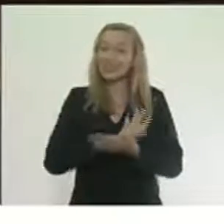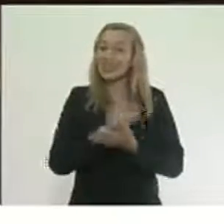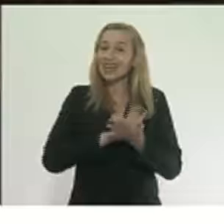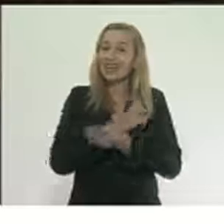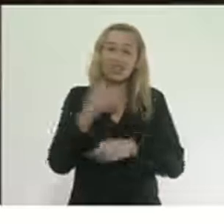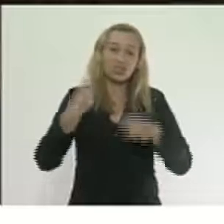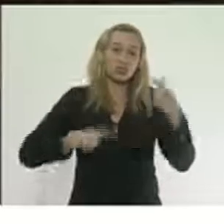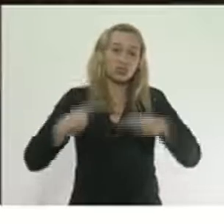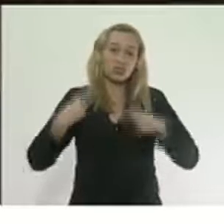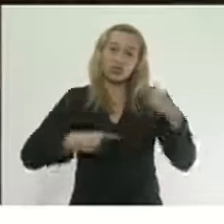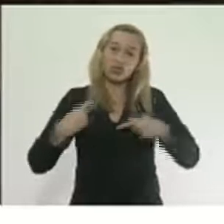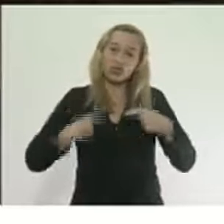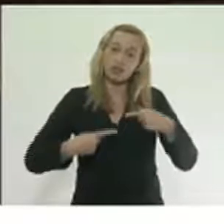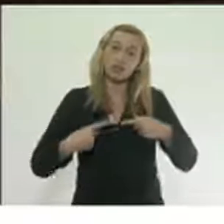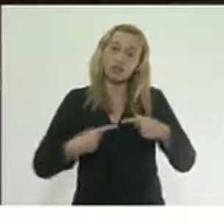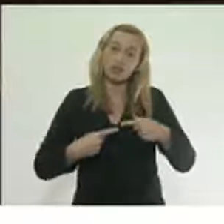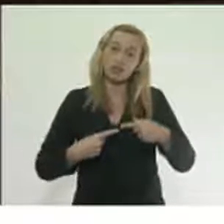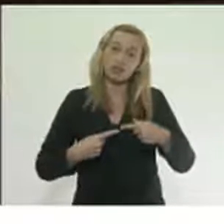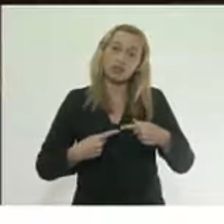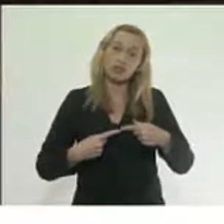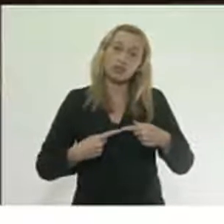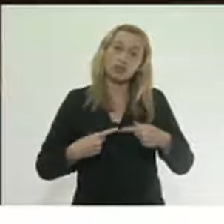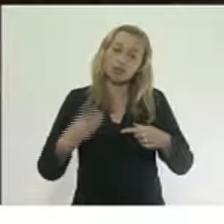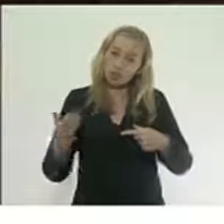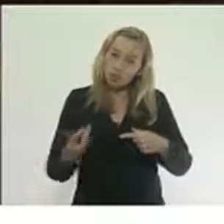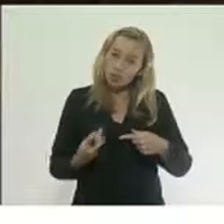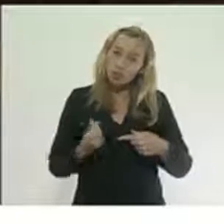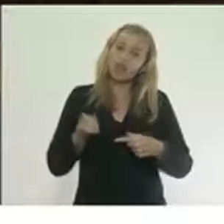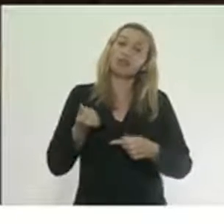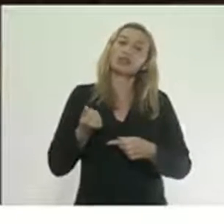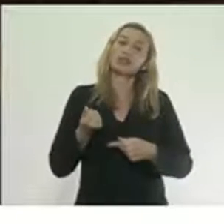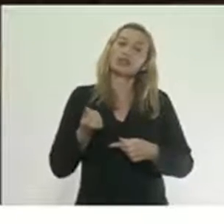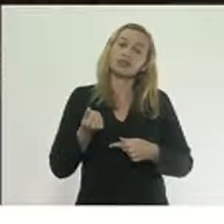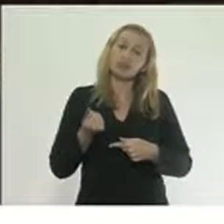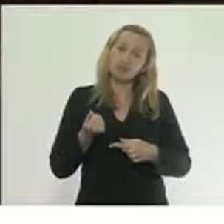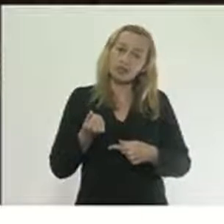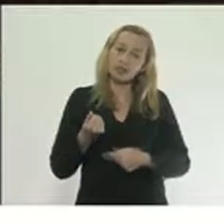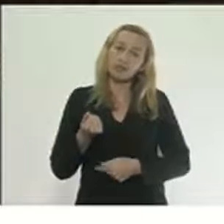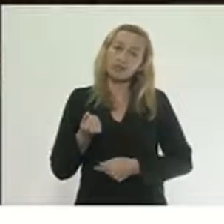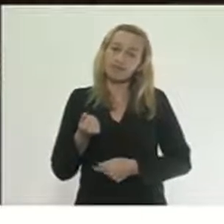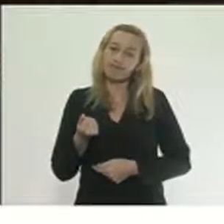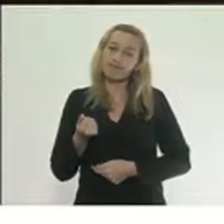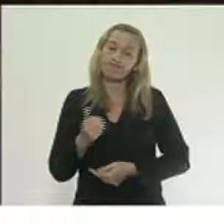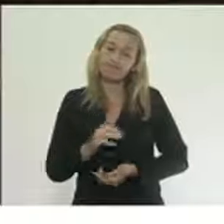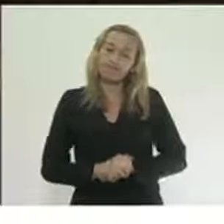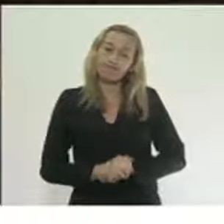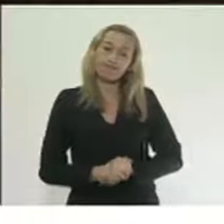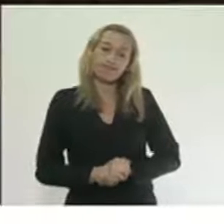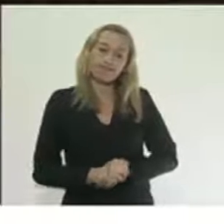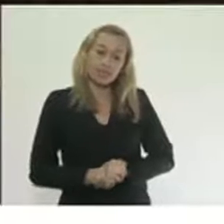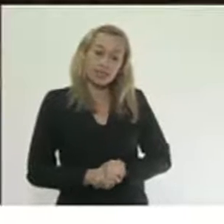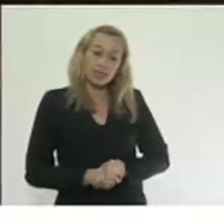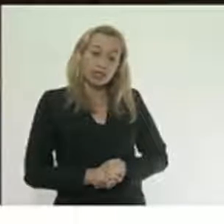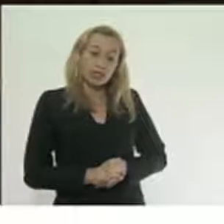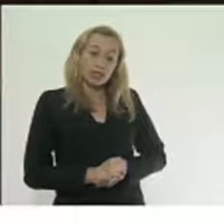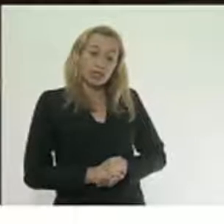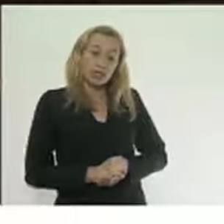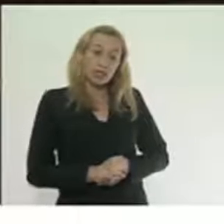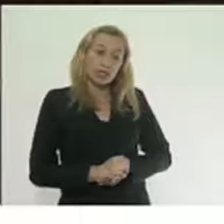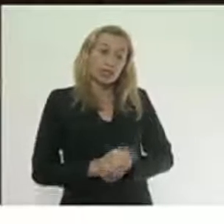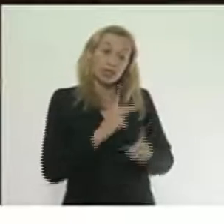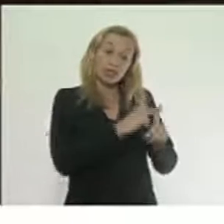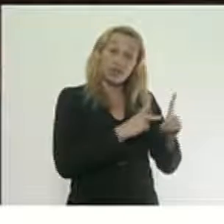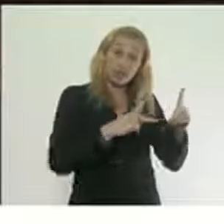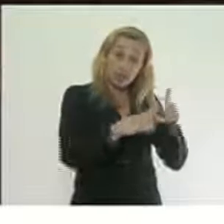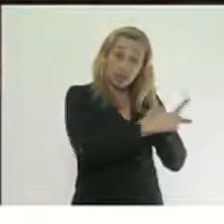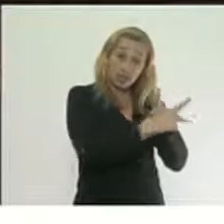discutidas como as intervenções que são realizadas desta tribuna. A